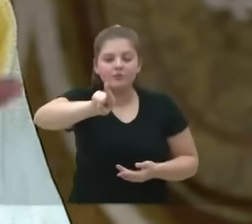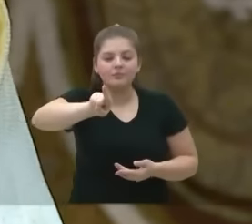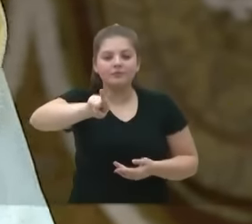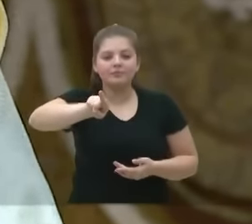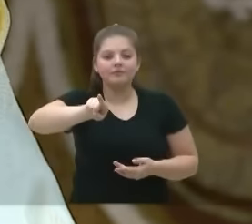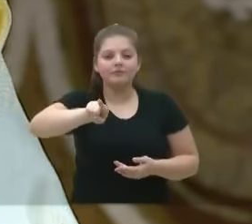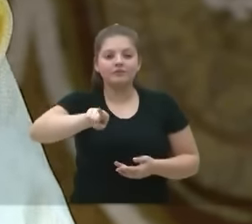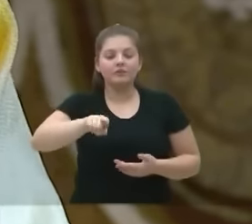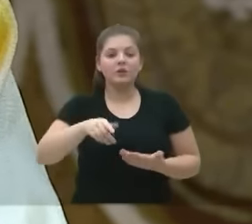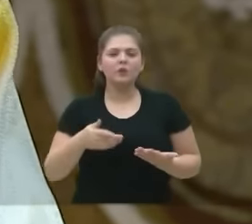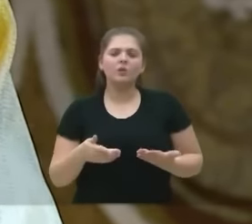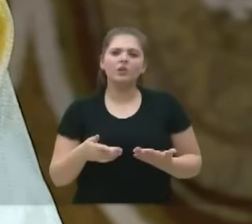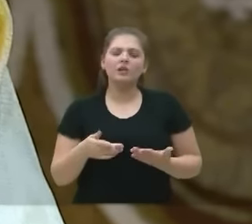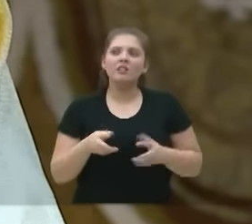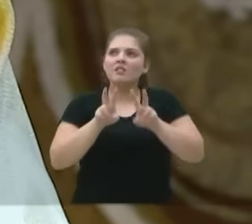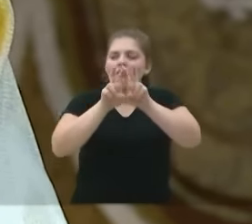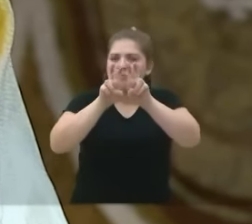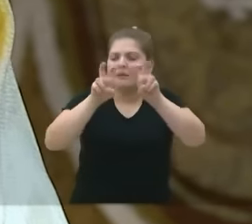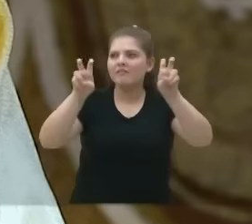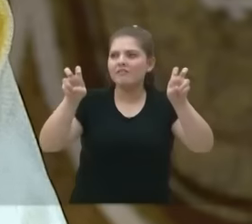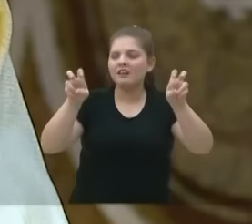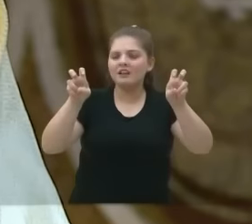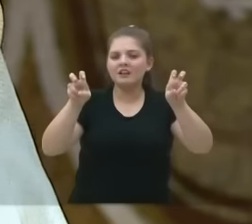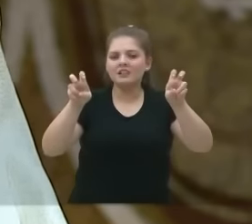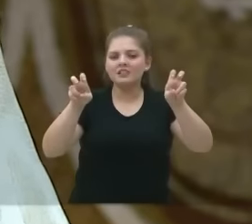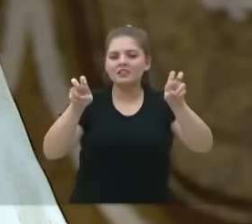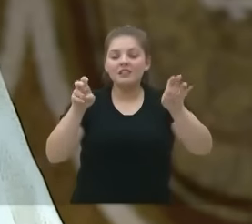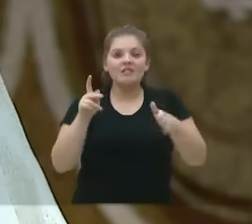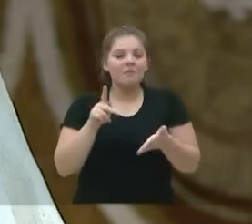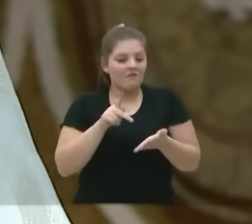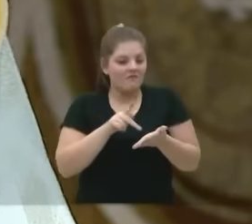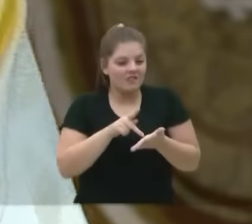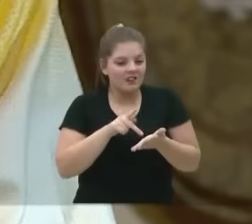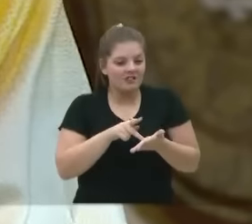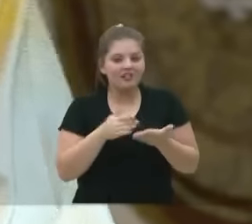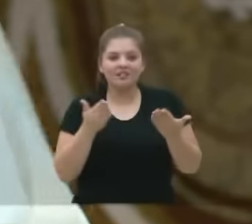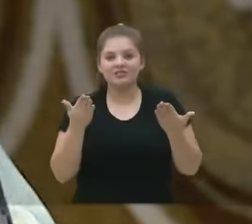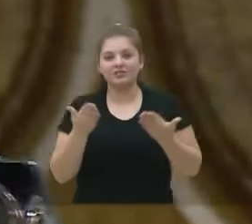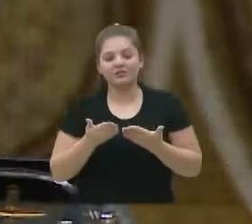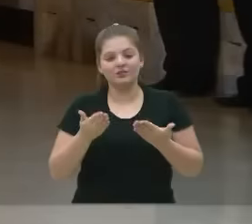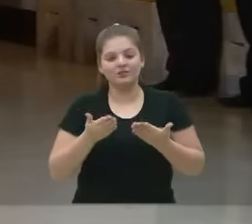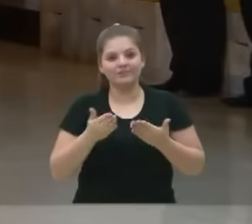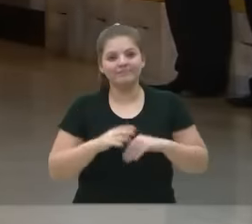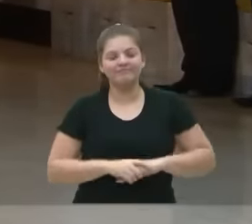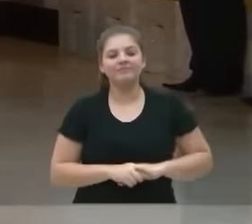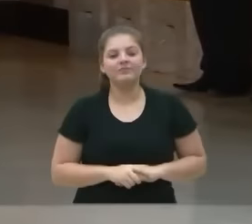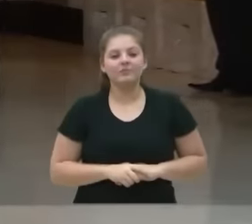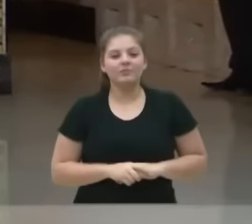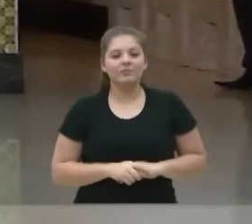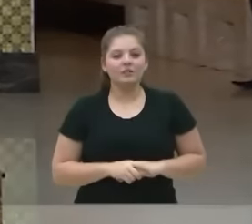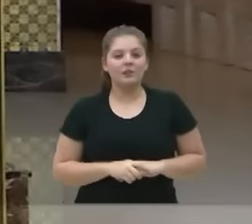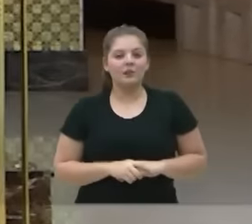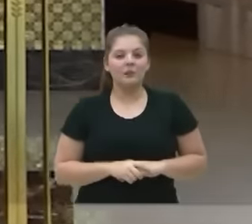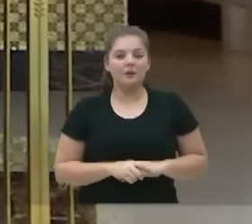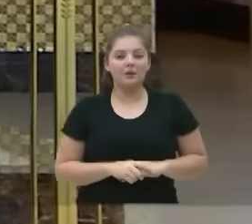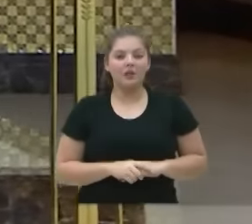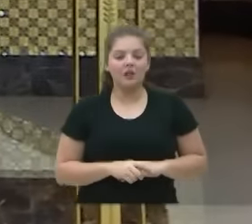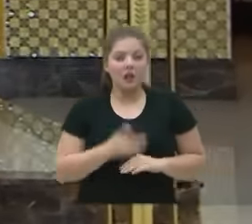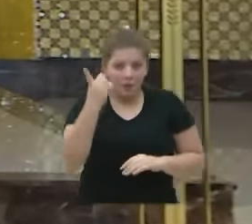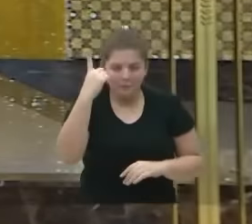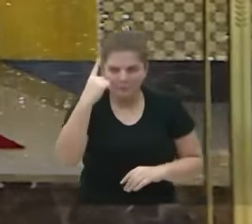O comentarista disse uma frase que é a mais pura verdade do dia de hoje. Não é uma